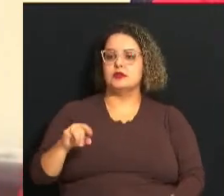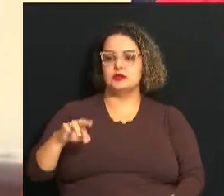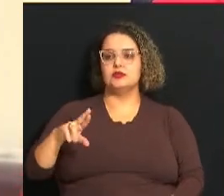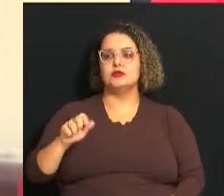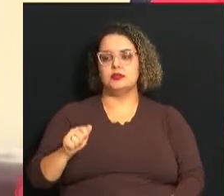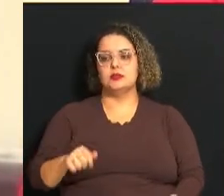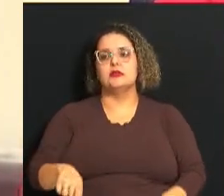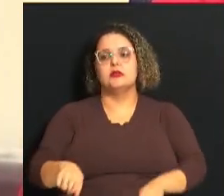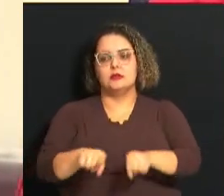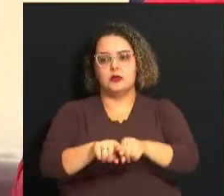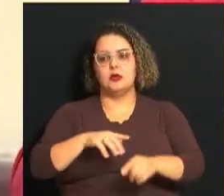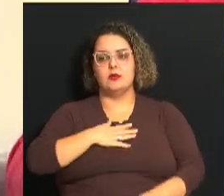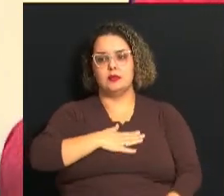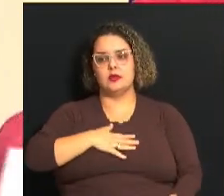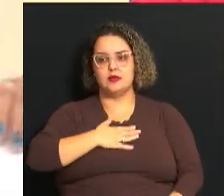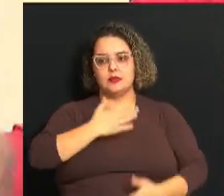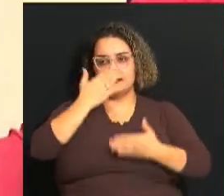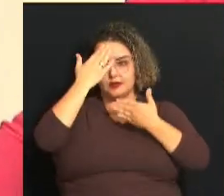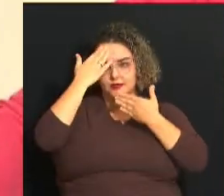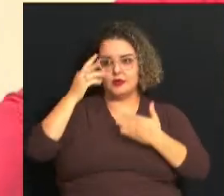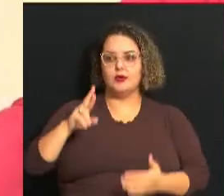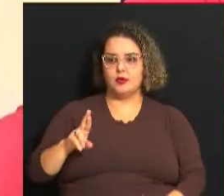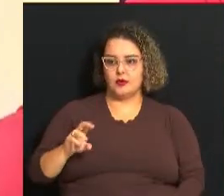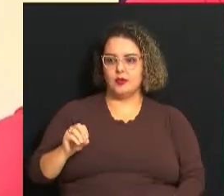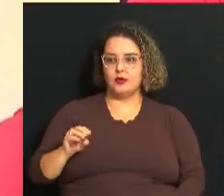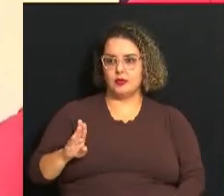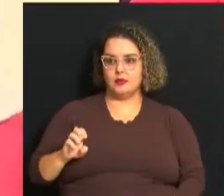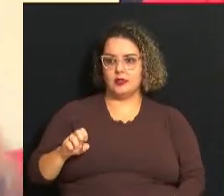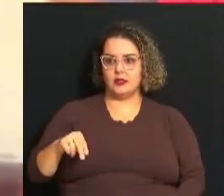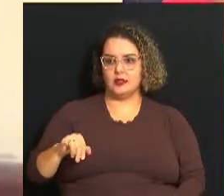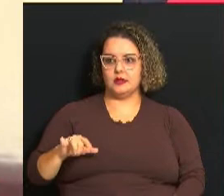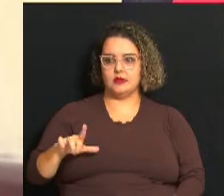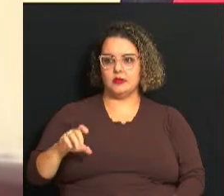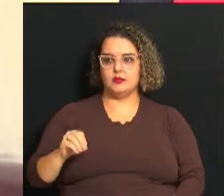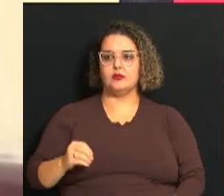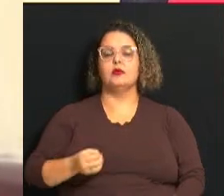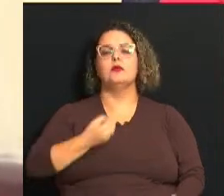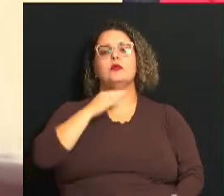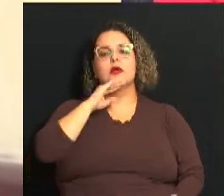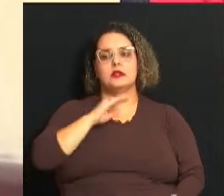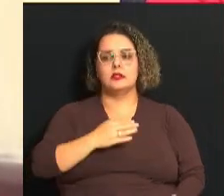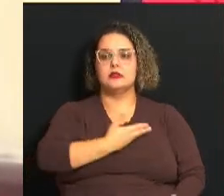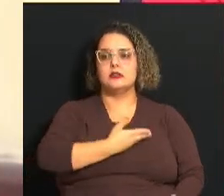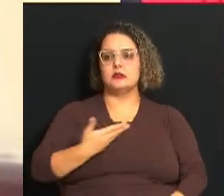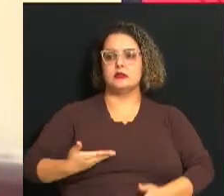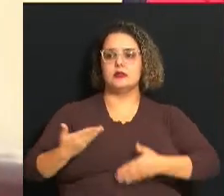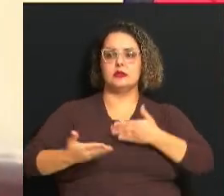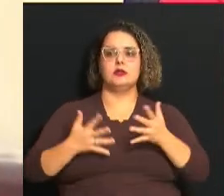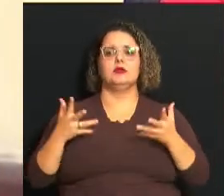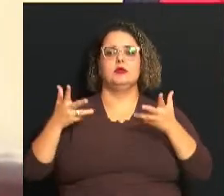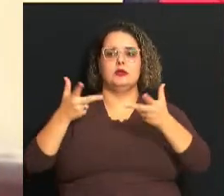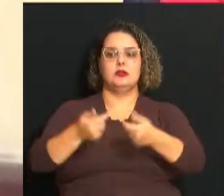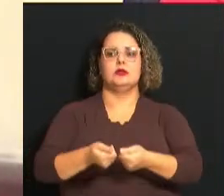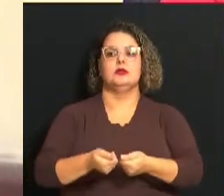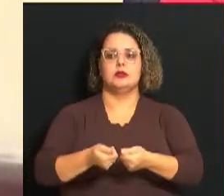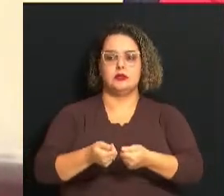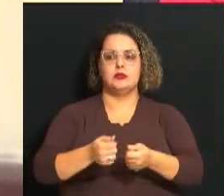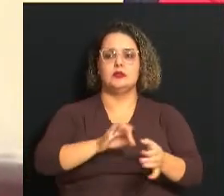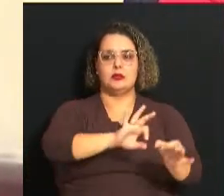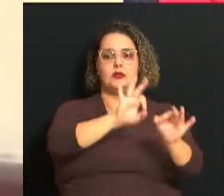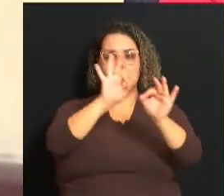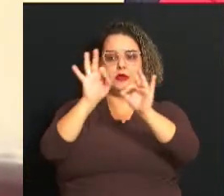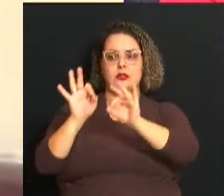conhecido a Jandira é Rosenilda Boa tarde Boa tarde aos servidores a todos que todos e todas que nos